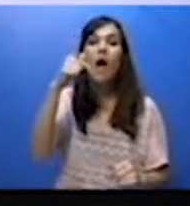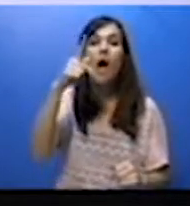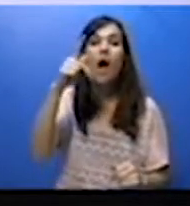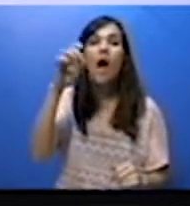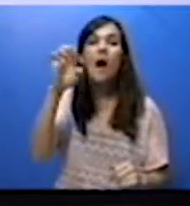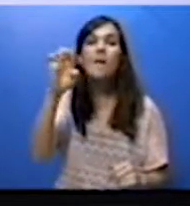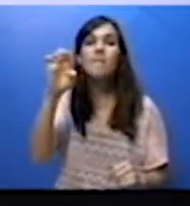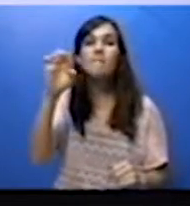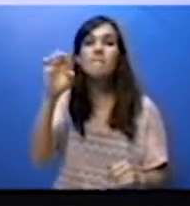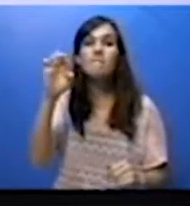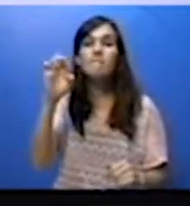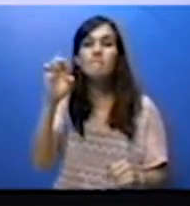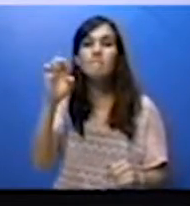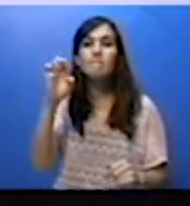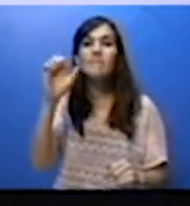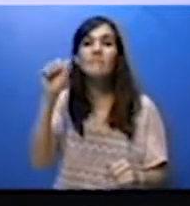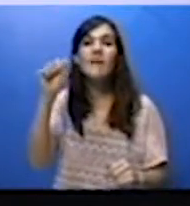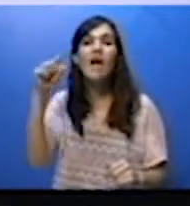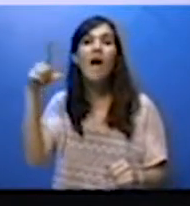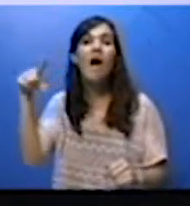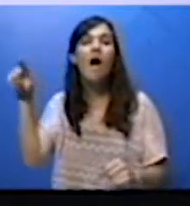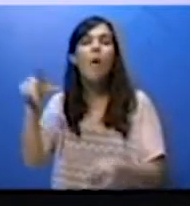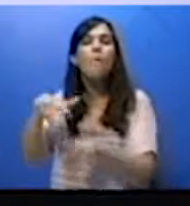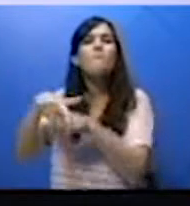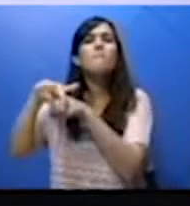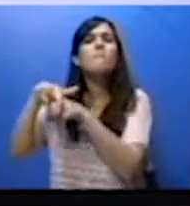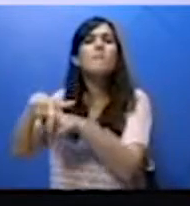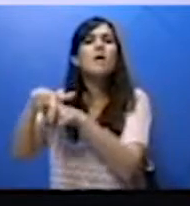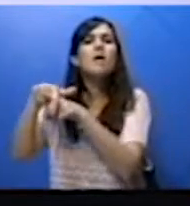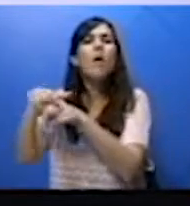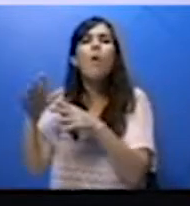onde que eu falei a palavra p